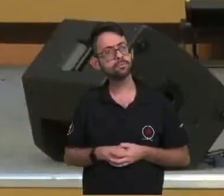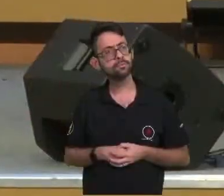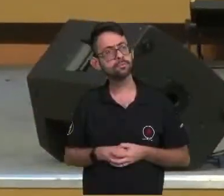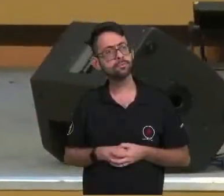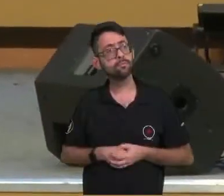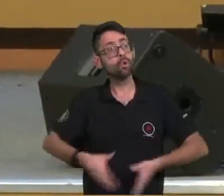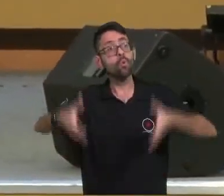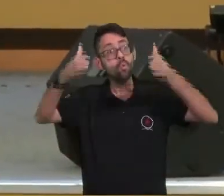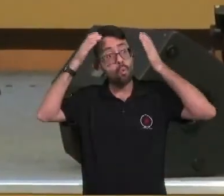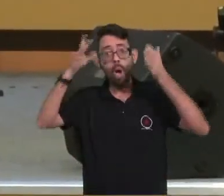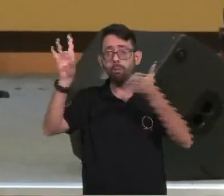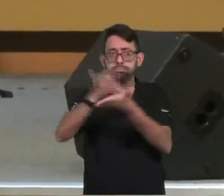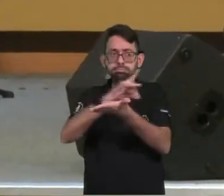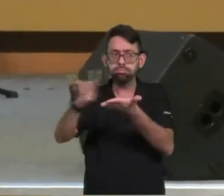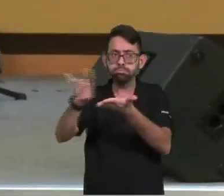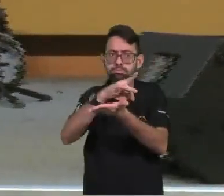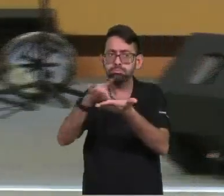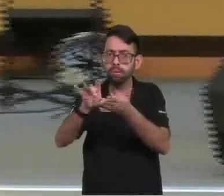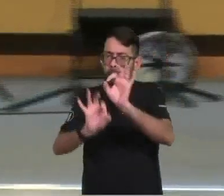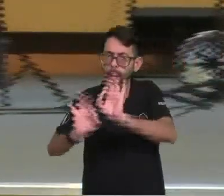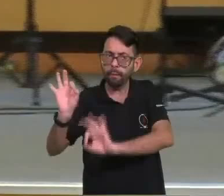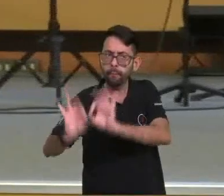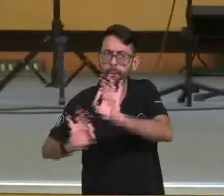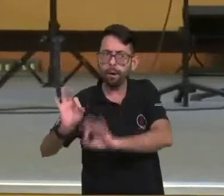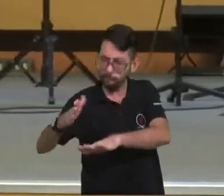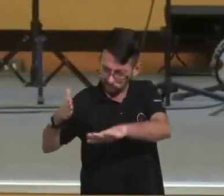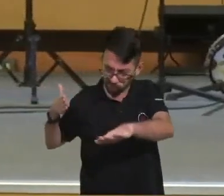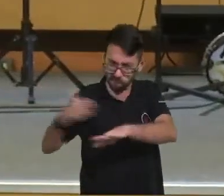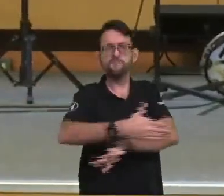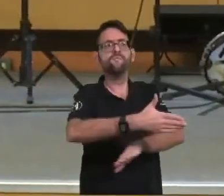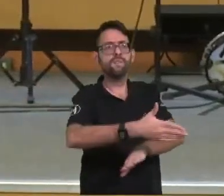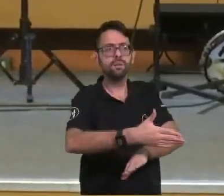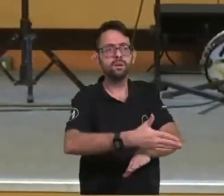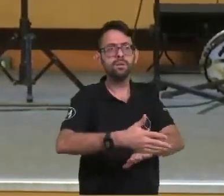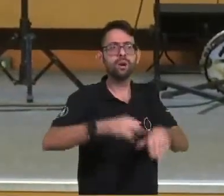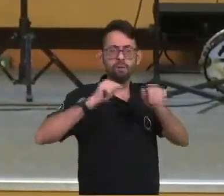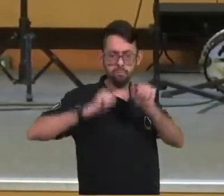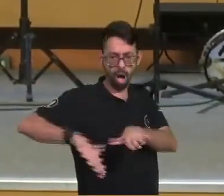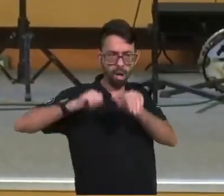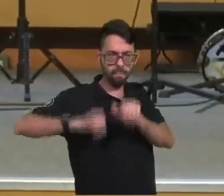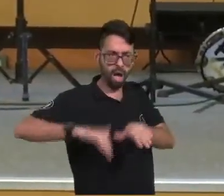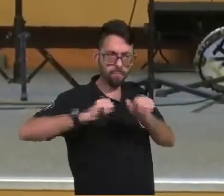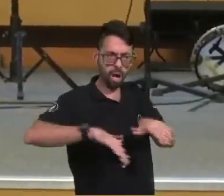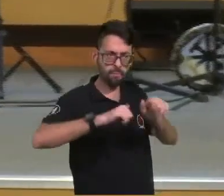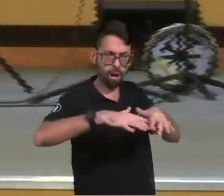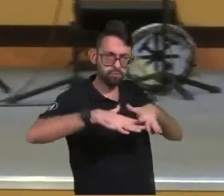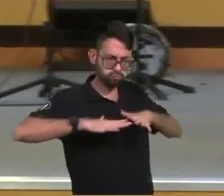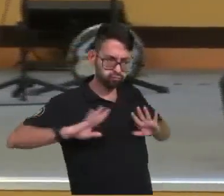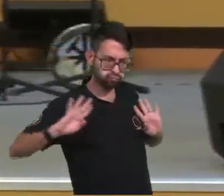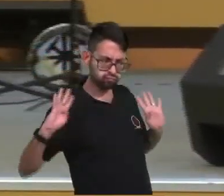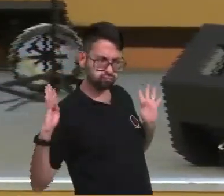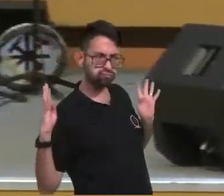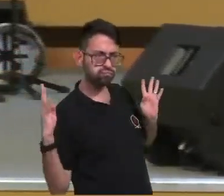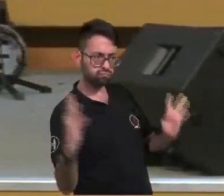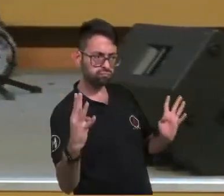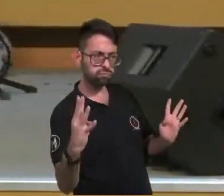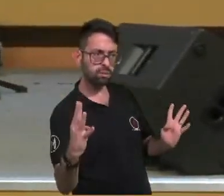Senaqueribe planeja invadir. E vem com o exército dele, cerca tudo e manda uma carta. Pois